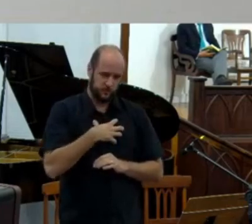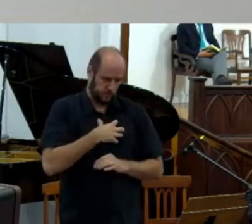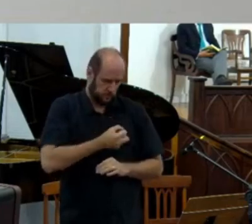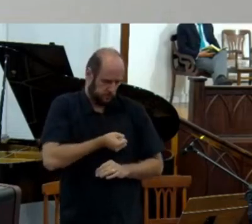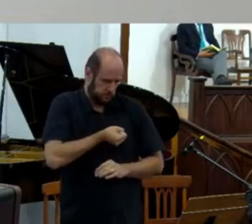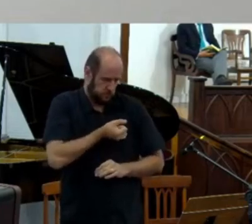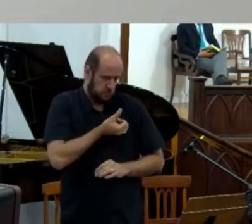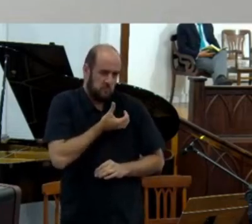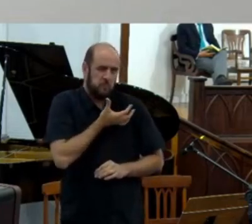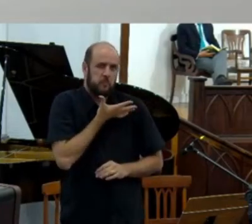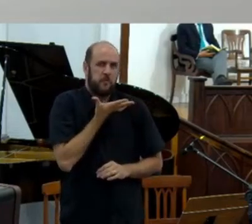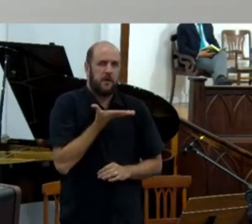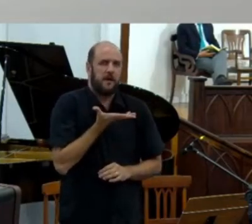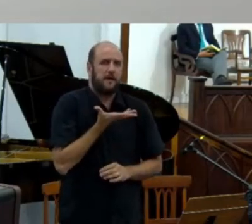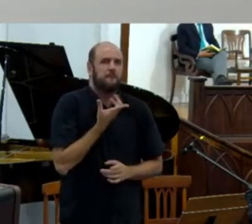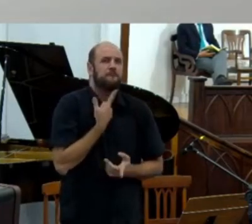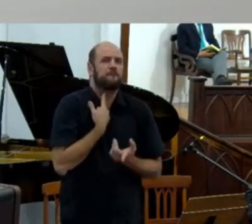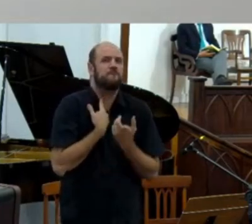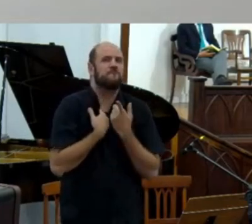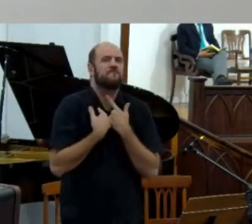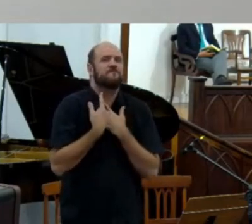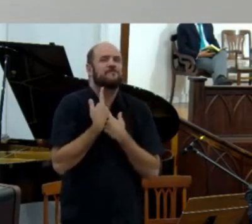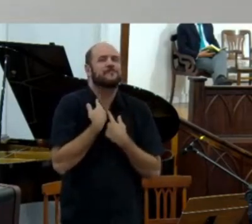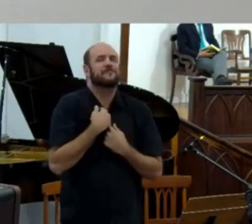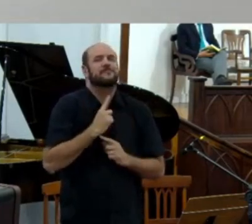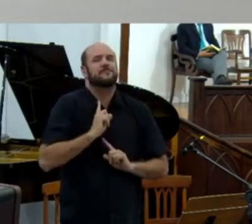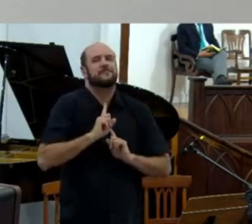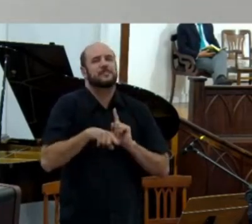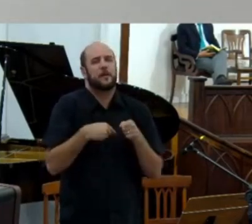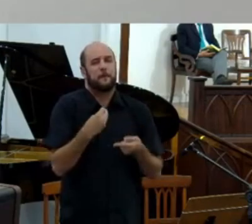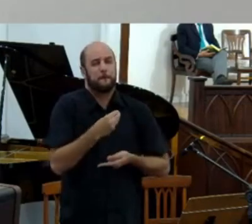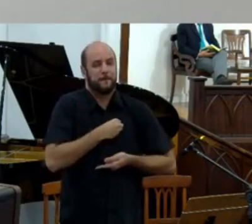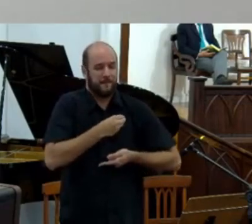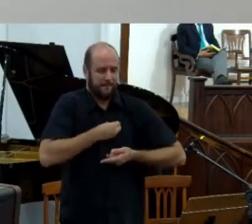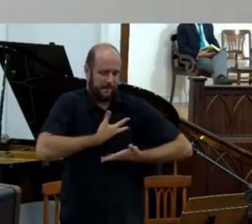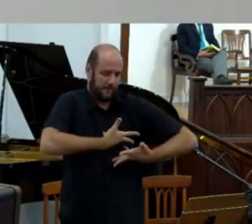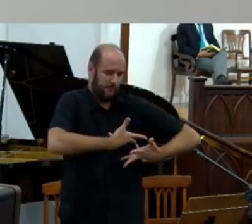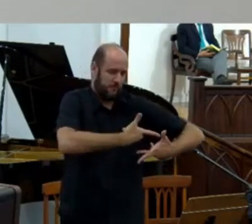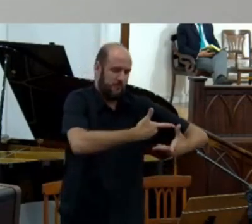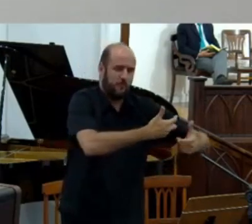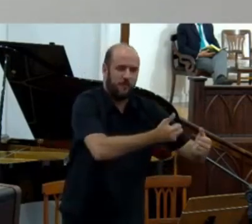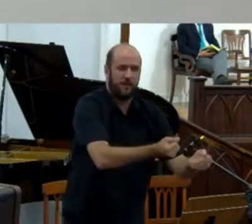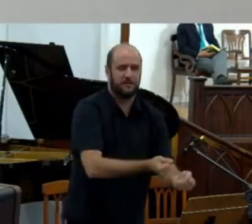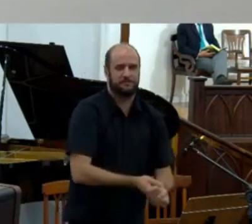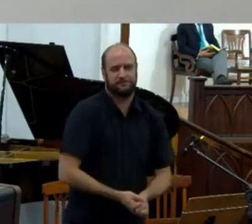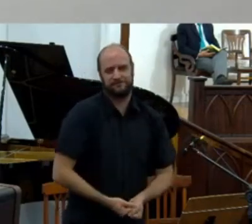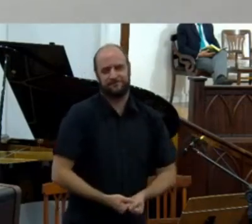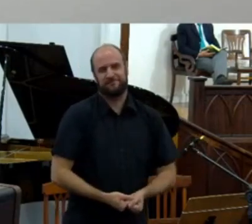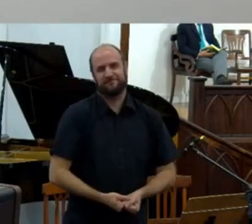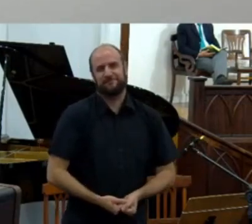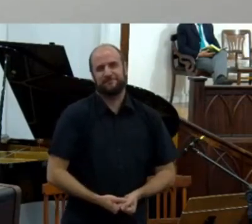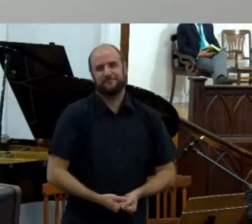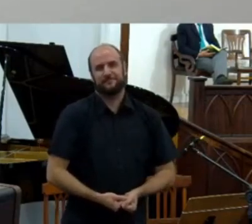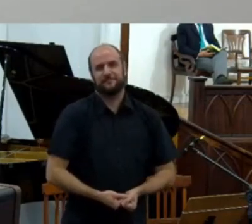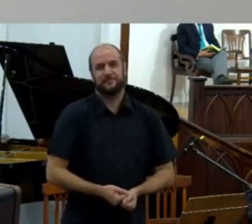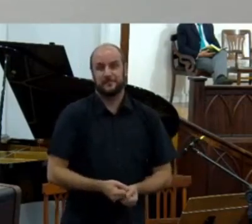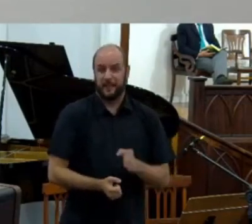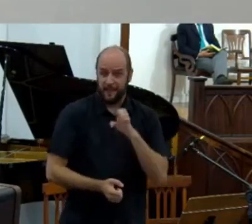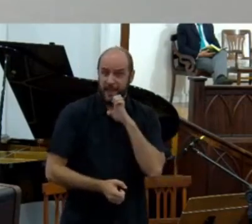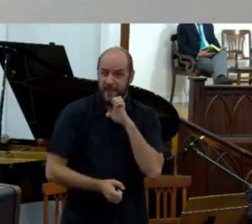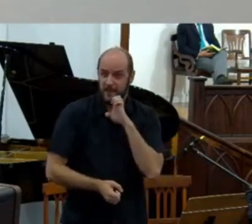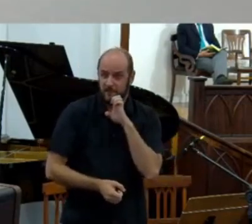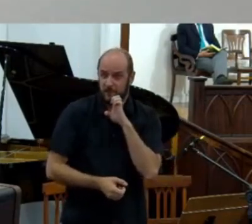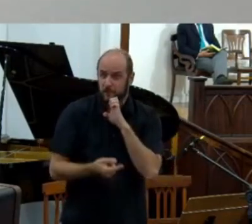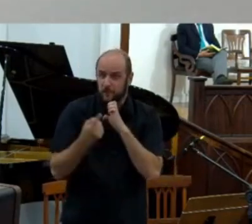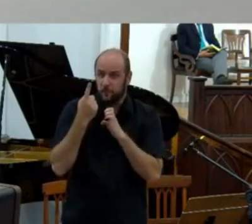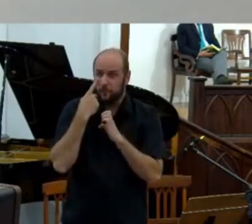coração e então ela dá a luz ao pecado que nos atrai e nos seduz. Um dia Eva